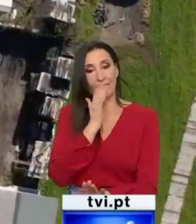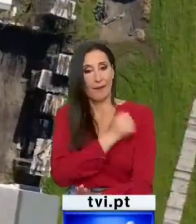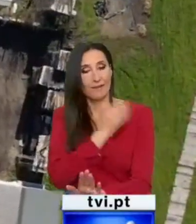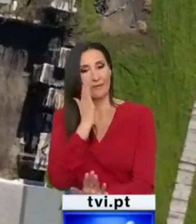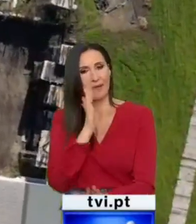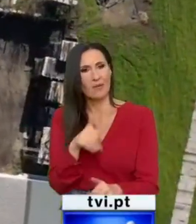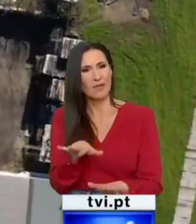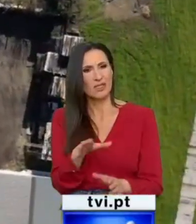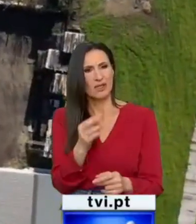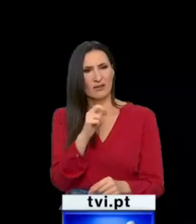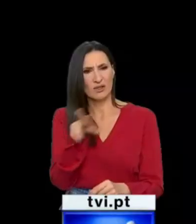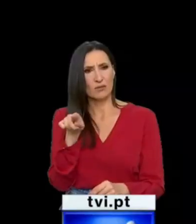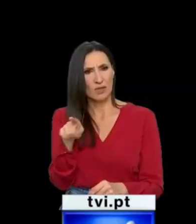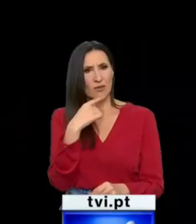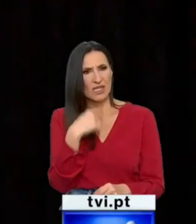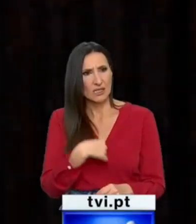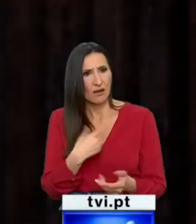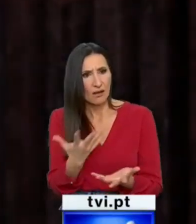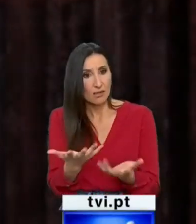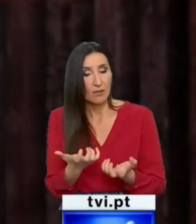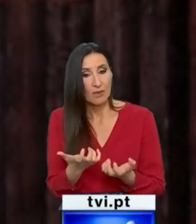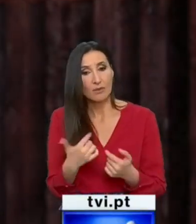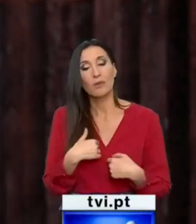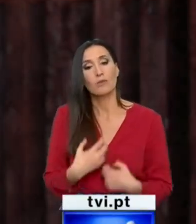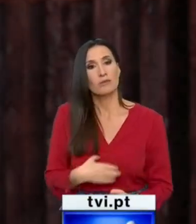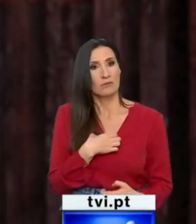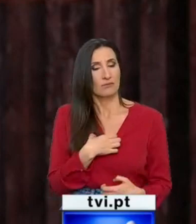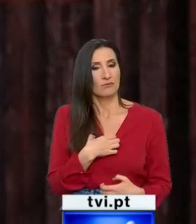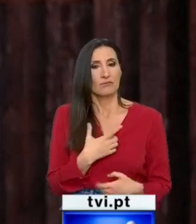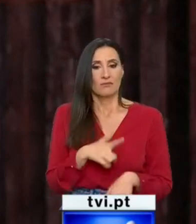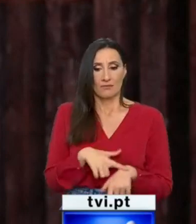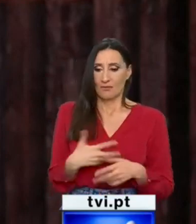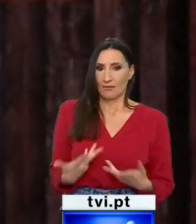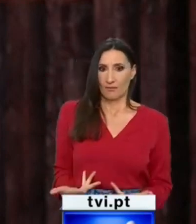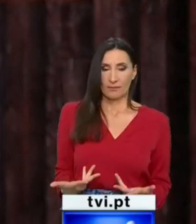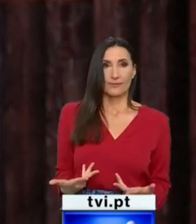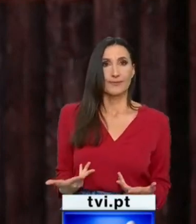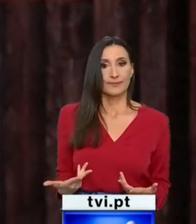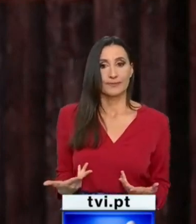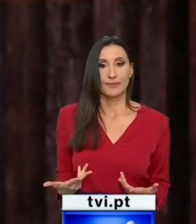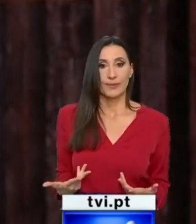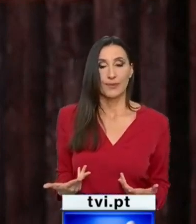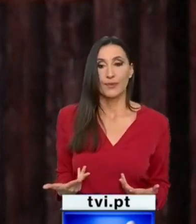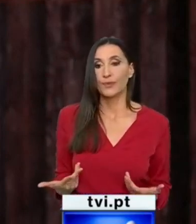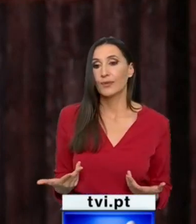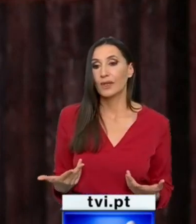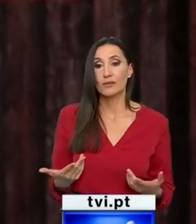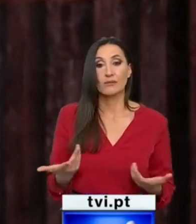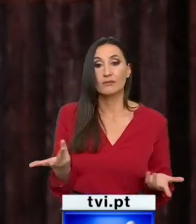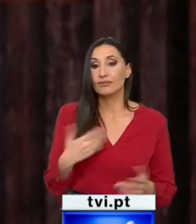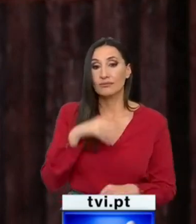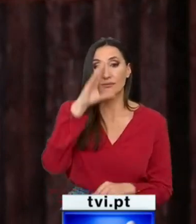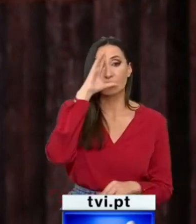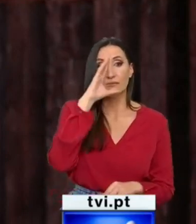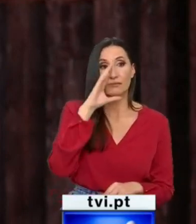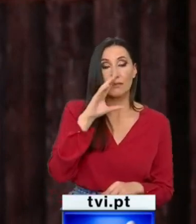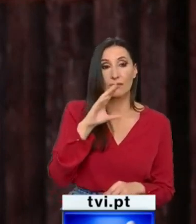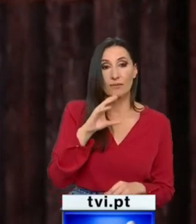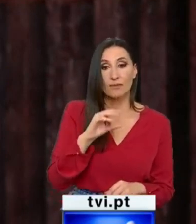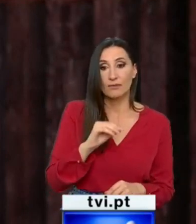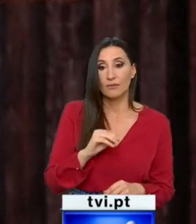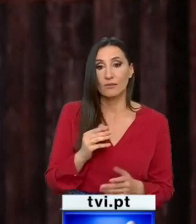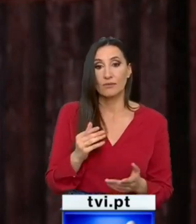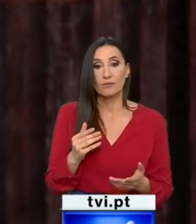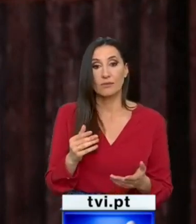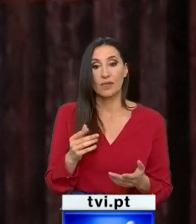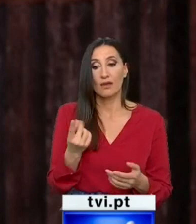santo desconfia. E aquilo que eu sinto neste momento é que não sei onde é que